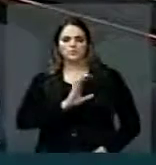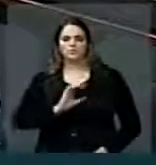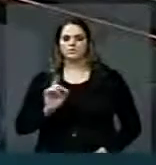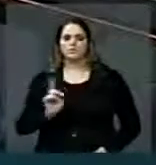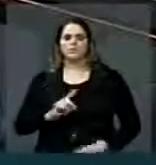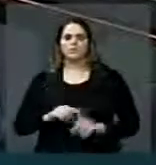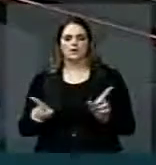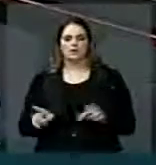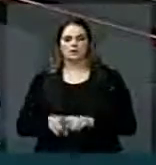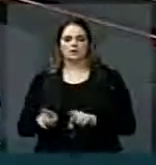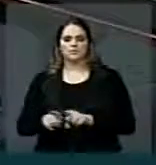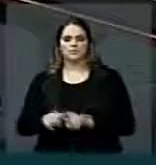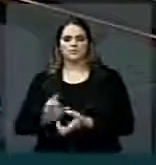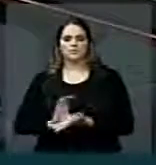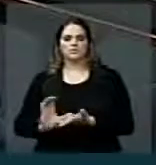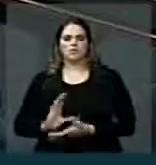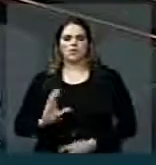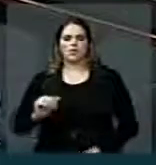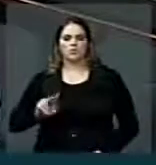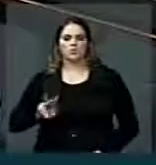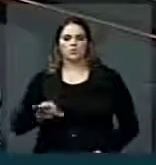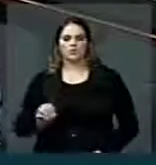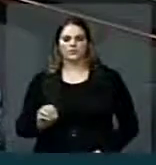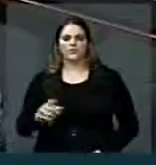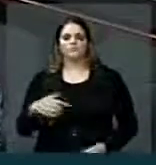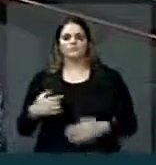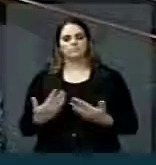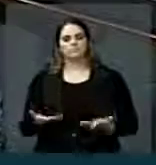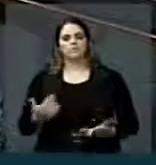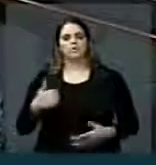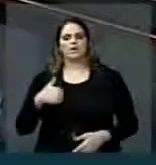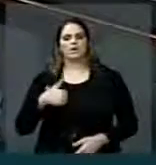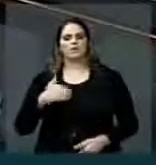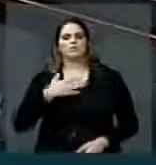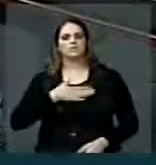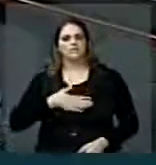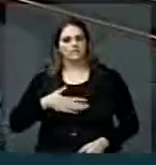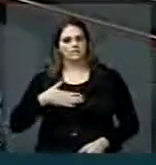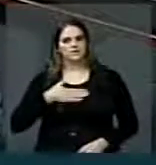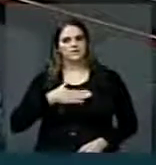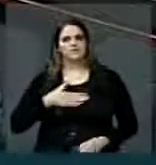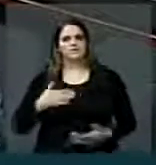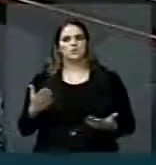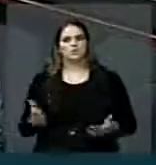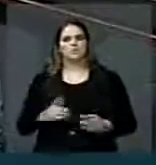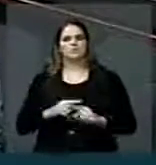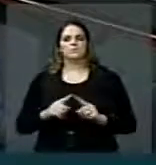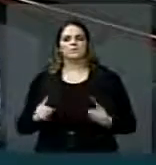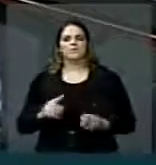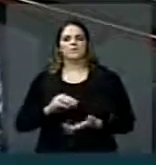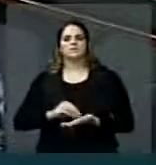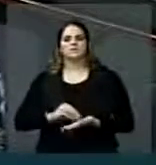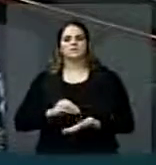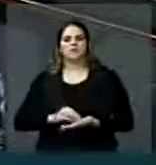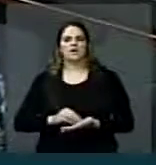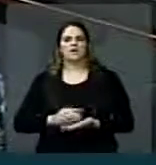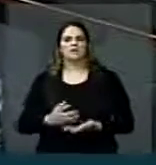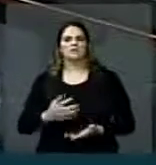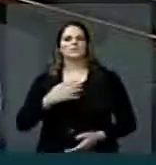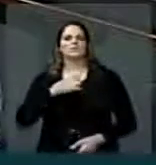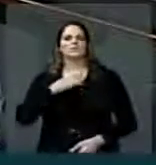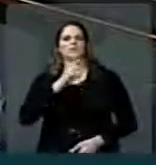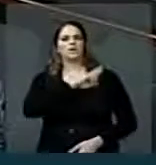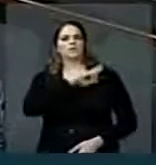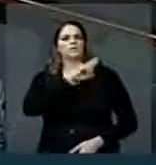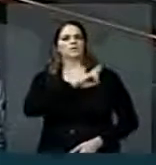Conselho Consultivo. Então, senhor presidente, eu me dou por muito satisfeita, mas ainda me sentindo responsável pelo que